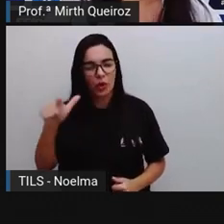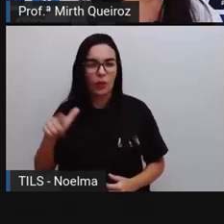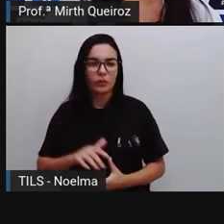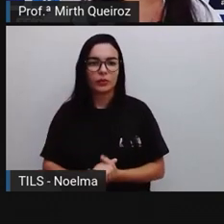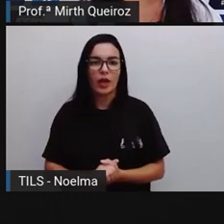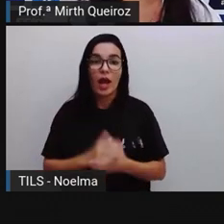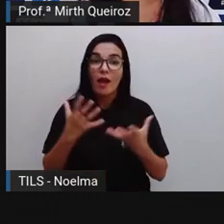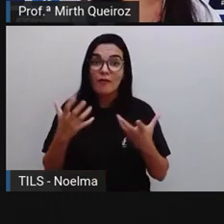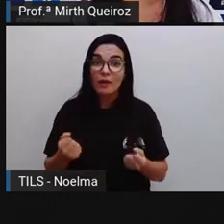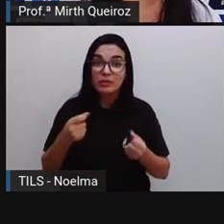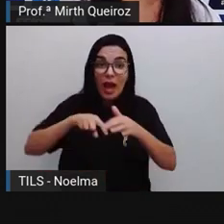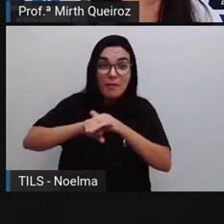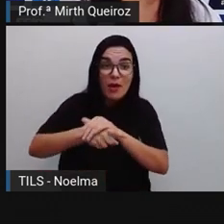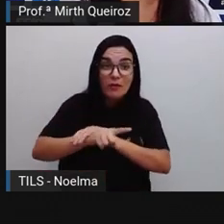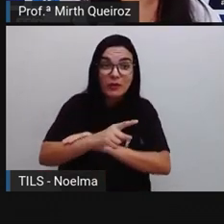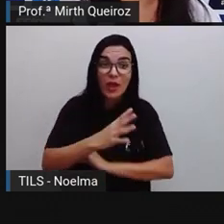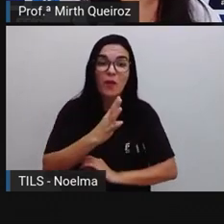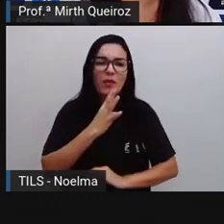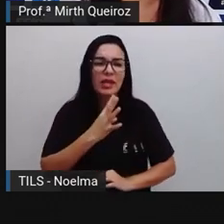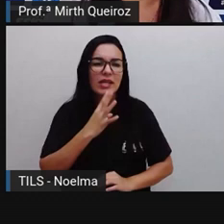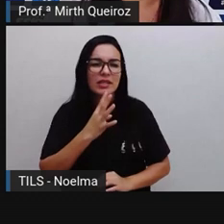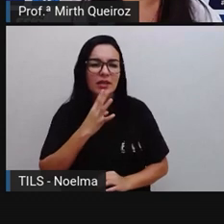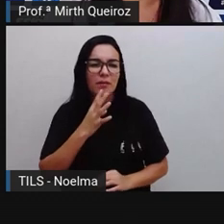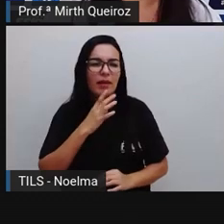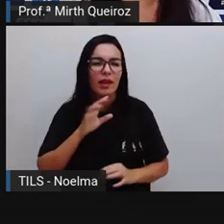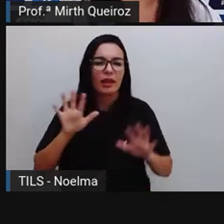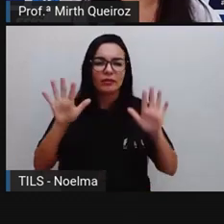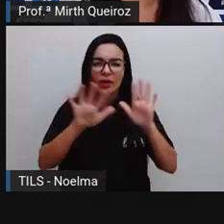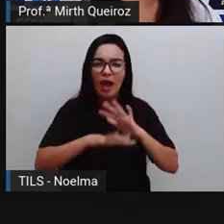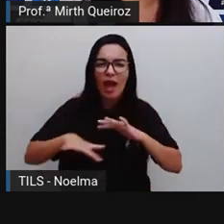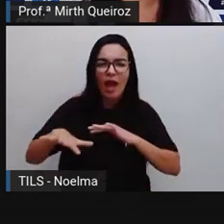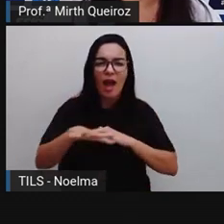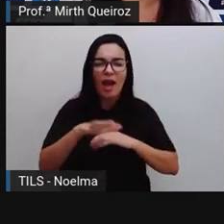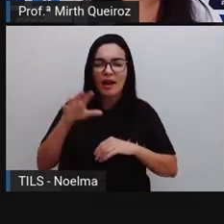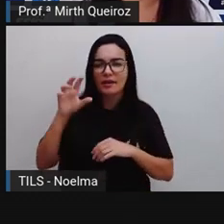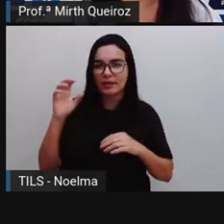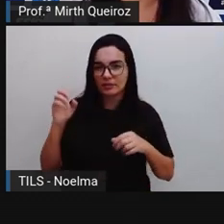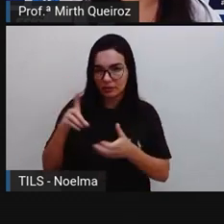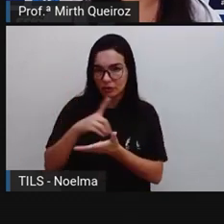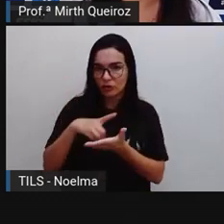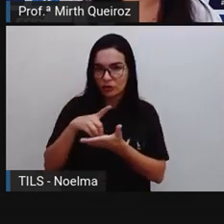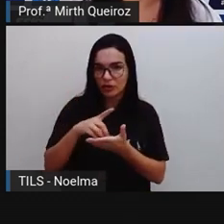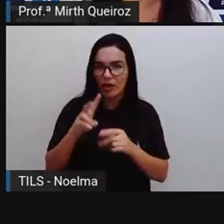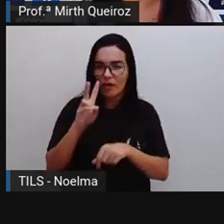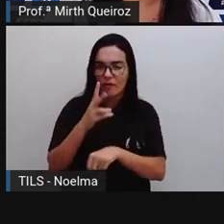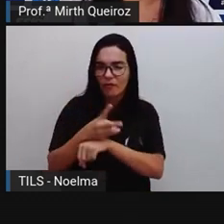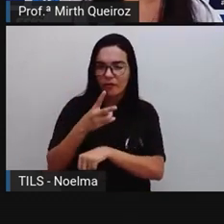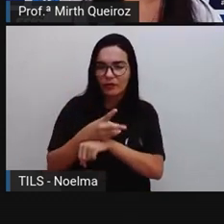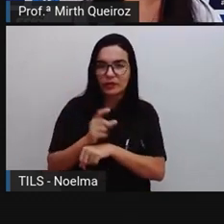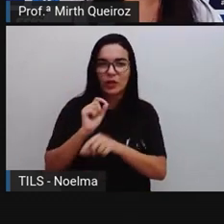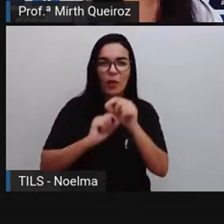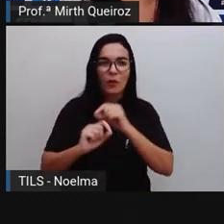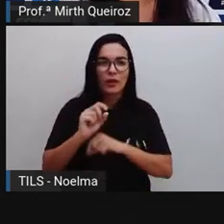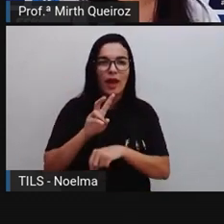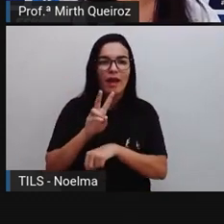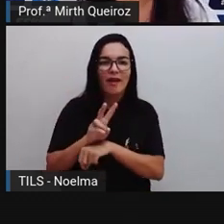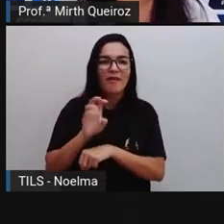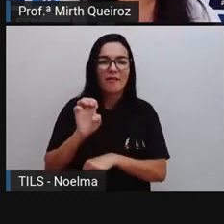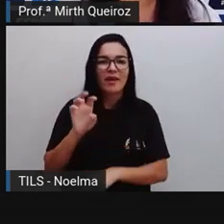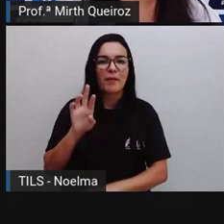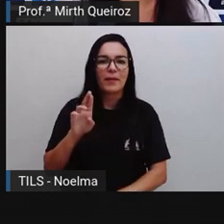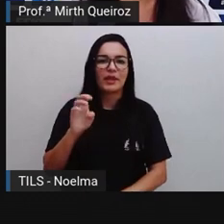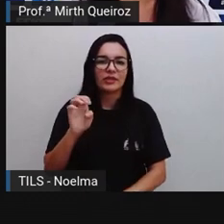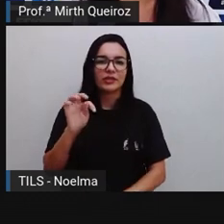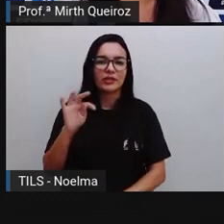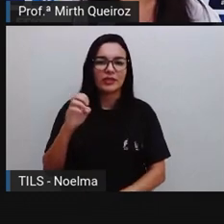também. E para a gente aprofundar um pouquinho mais sobre esse assunto, eu trouxe aqui um vídeo para vocês, um pequeno vídeo sobre verbete de